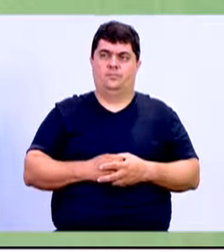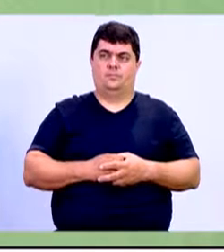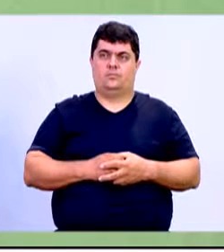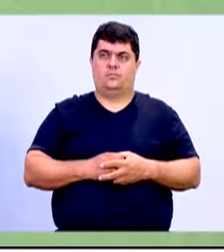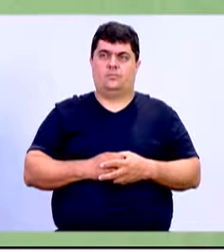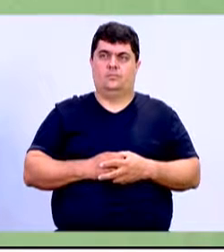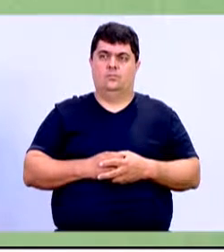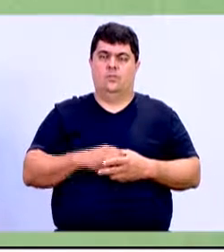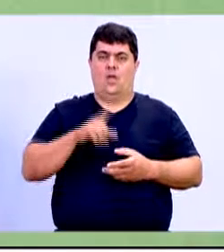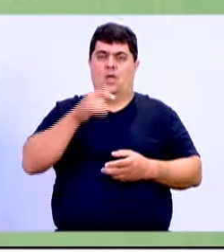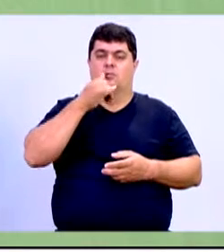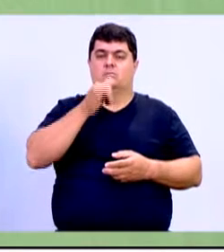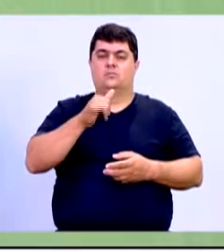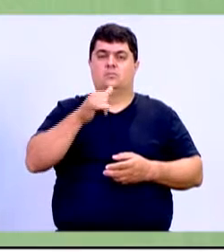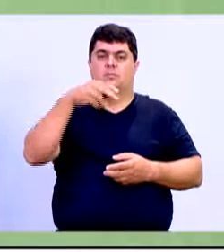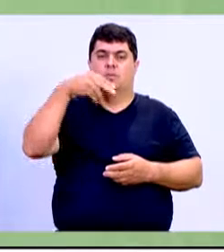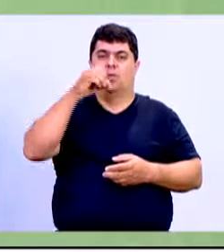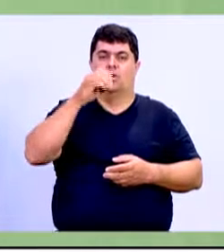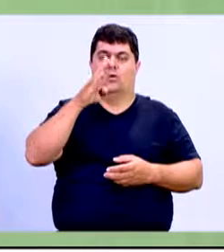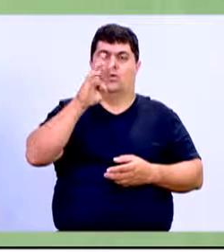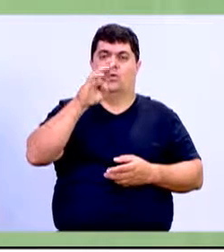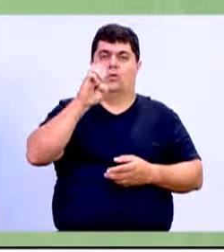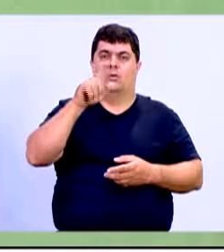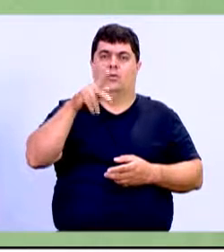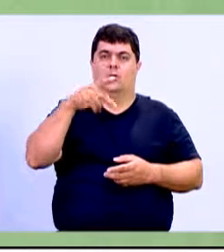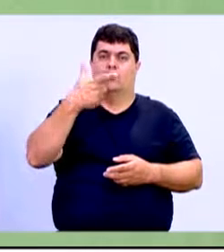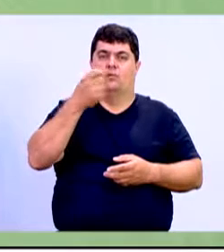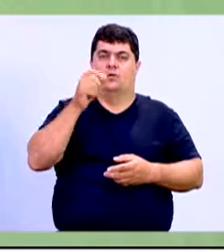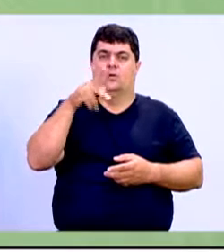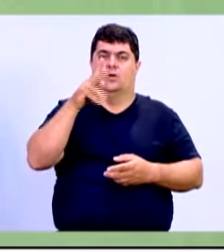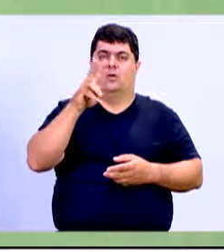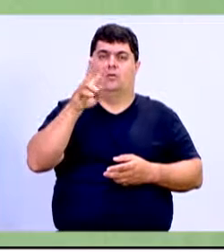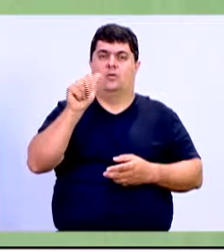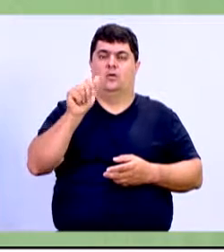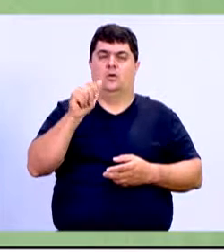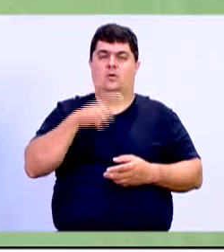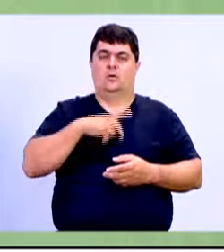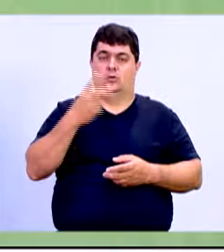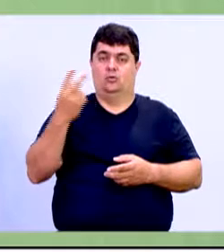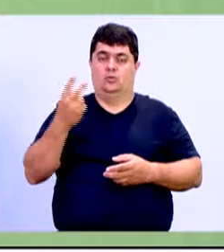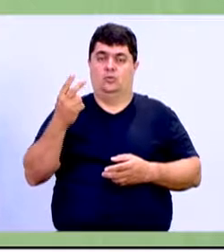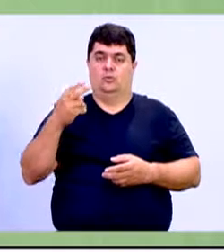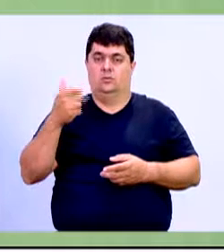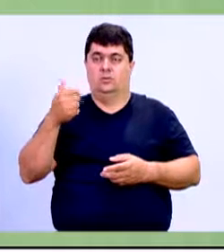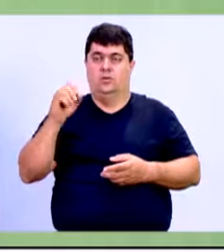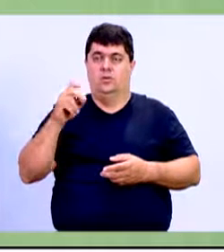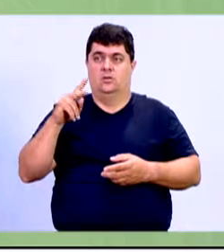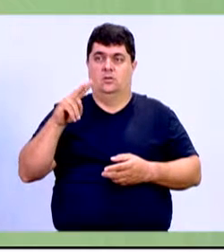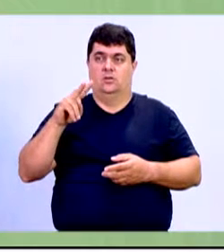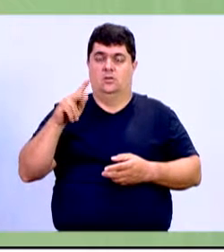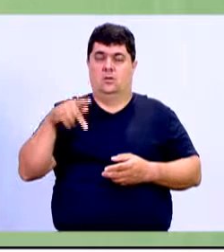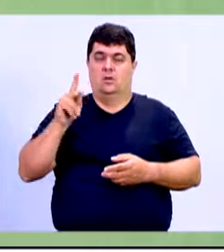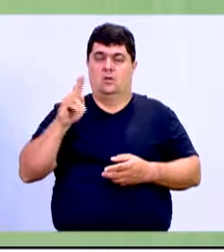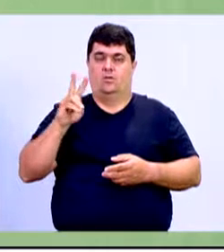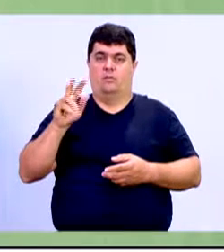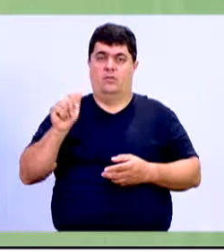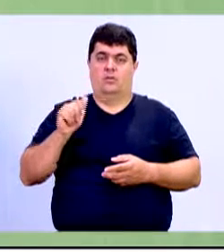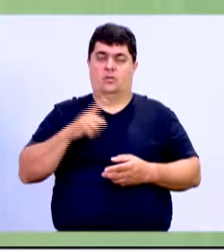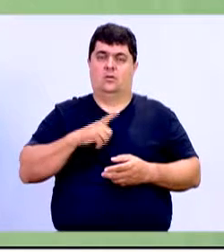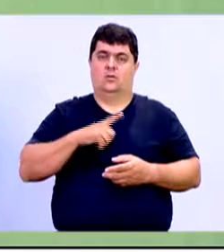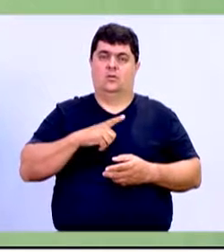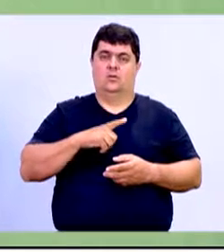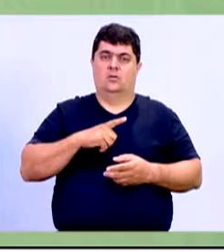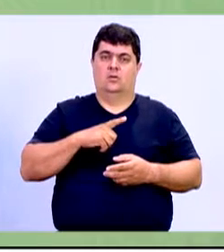Aqui são 3 no-breaks, esse aqui é um no-break de 20 kVA e aqui 2 no-breaks de 10 kVA, tá? Que funcionam de